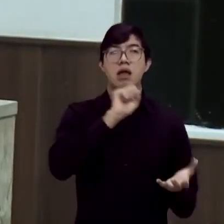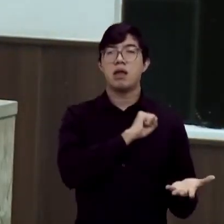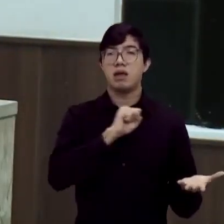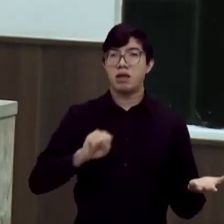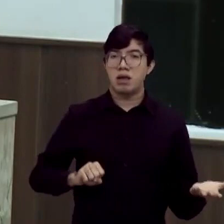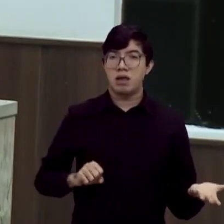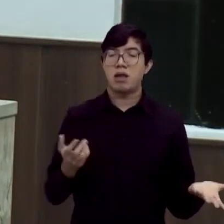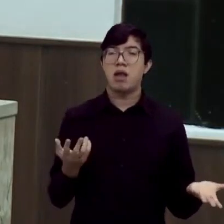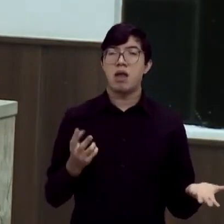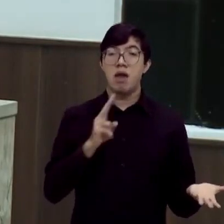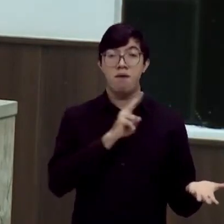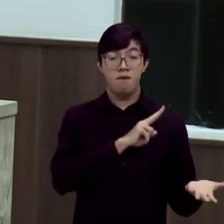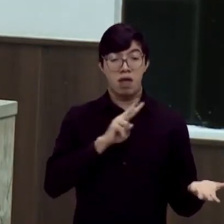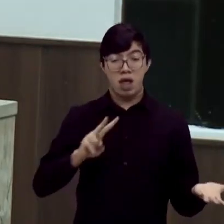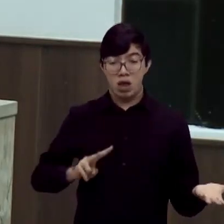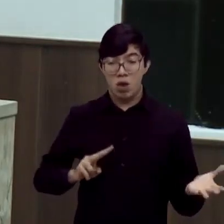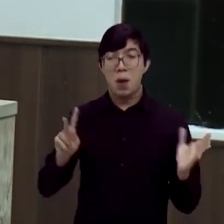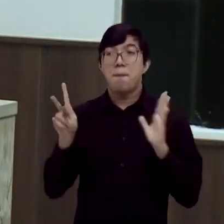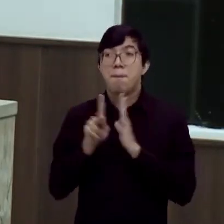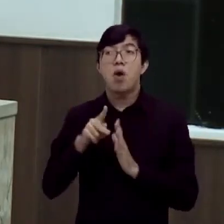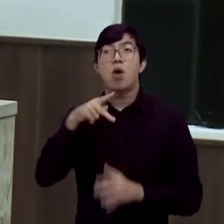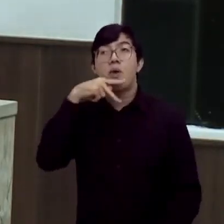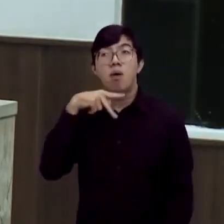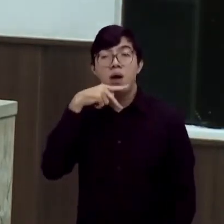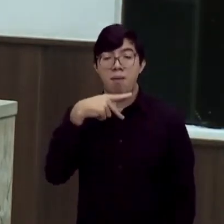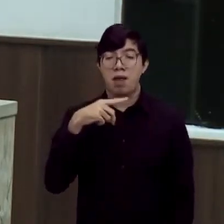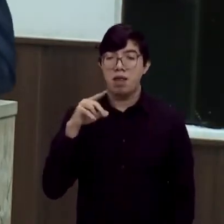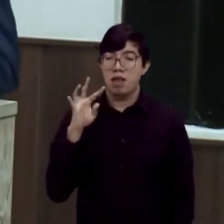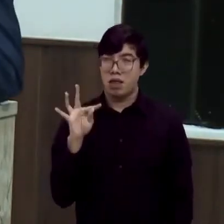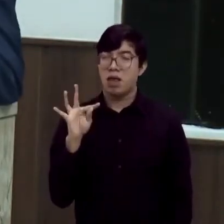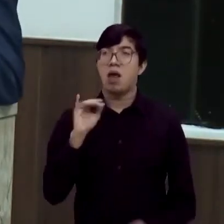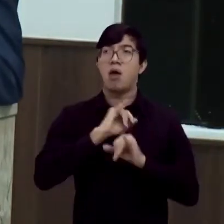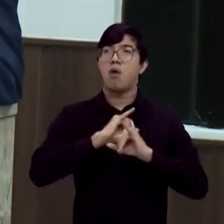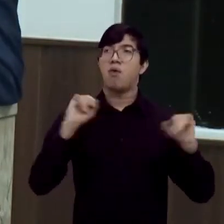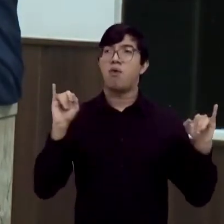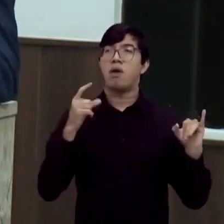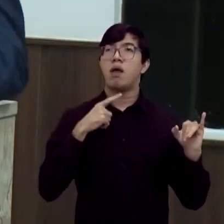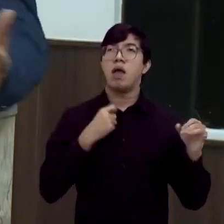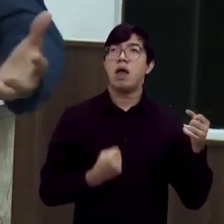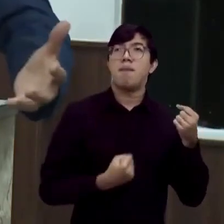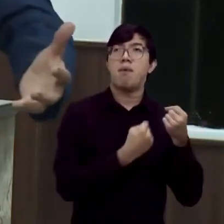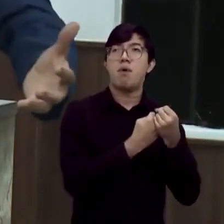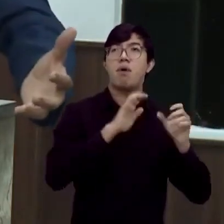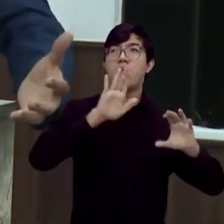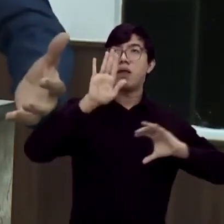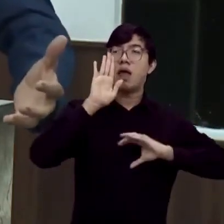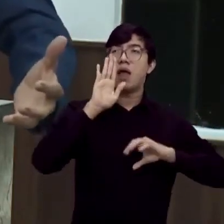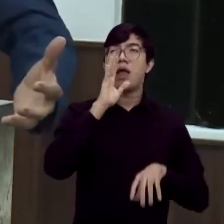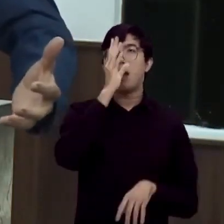Vereador do PDT, nessa tribuna, dizendo que apoiou Camilo Santana, amigo. Vereador Júlio Brise.